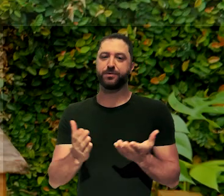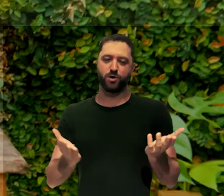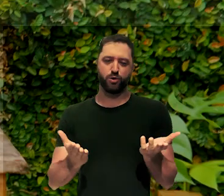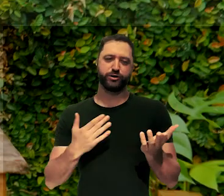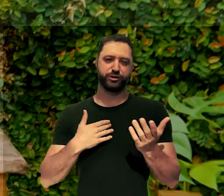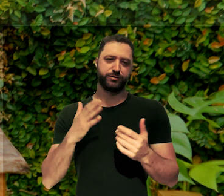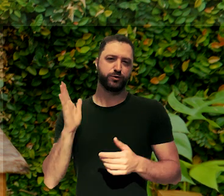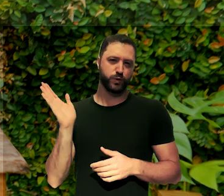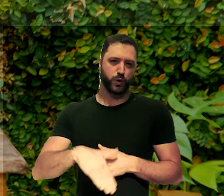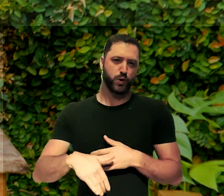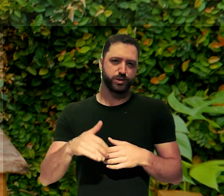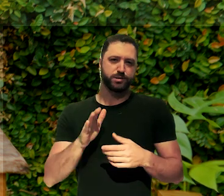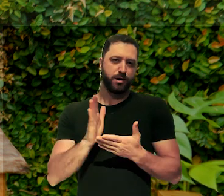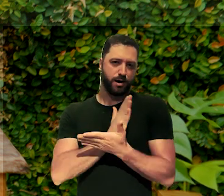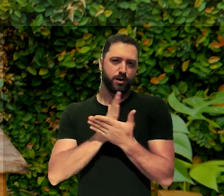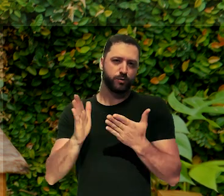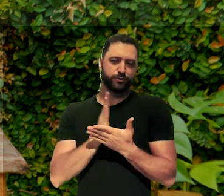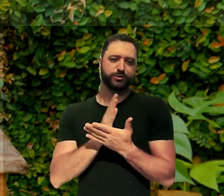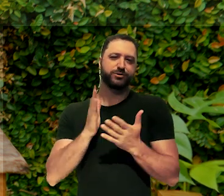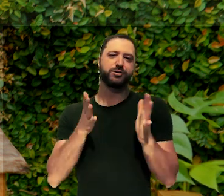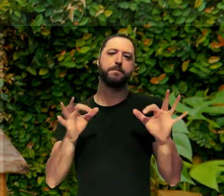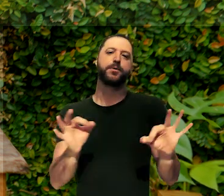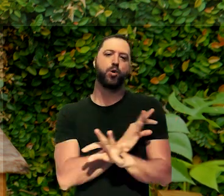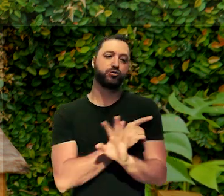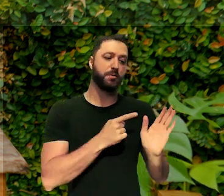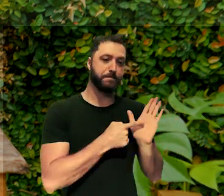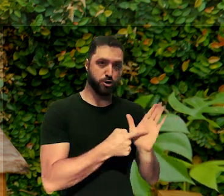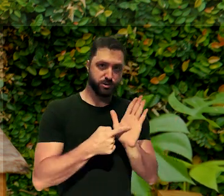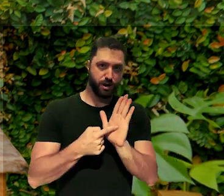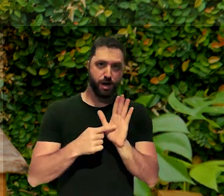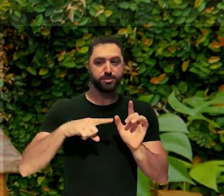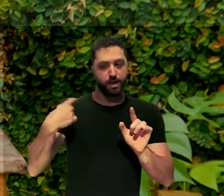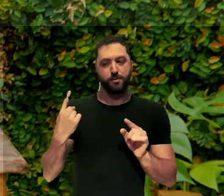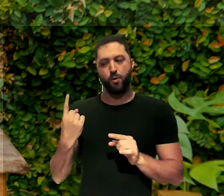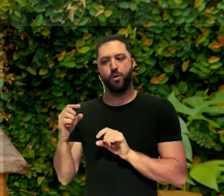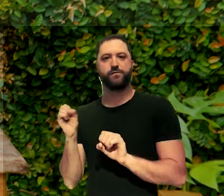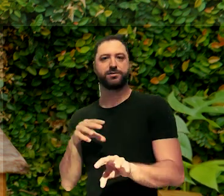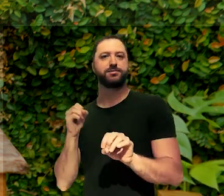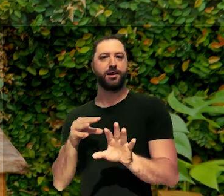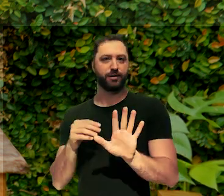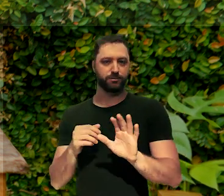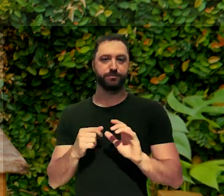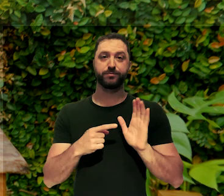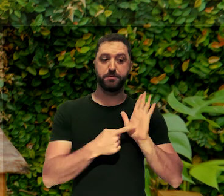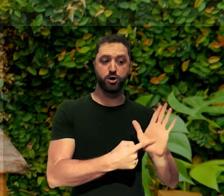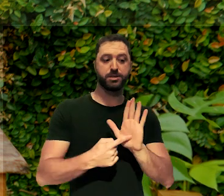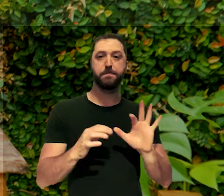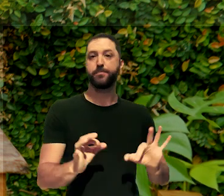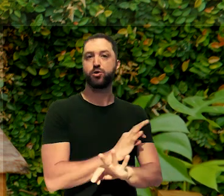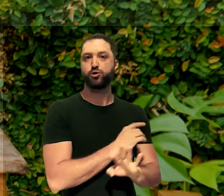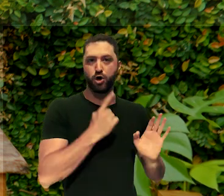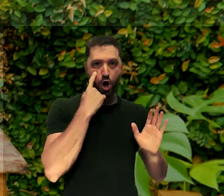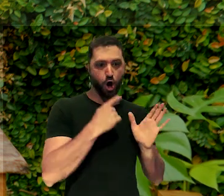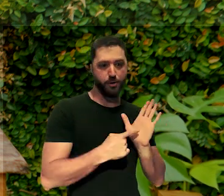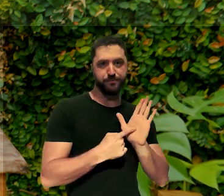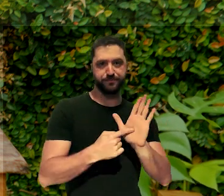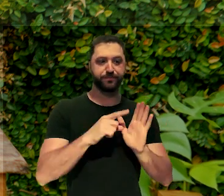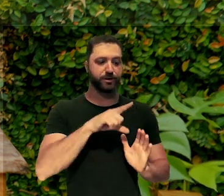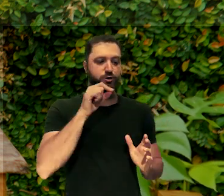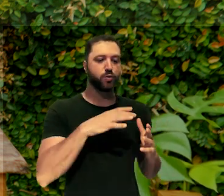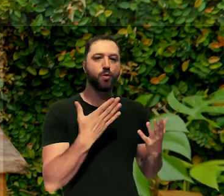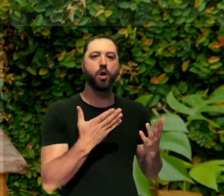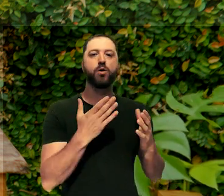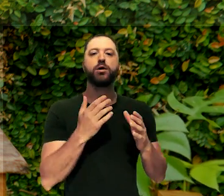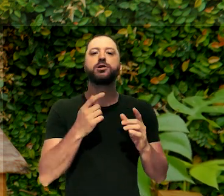hoje alguns modelos, alguns arranjos já prontos e depois a gente vai aprender a fazer um, ok? Então vamos lá. O que é importante?